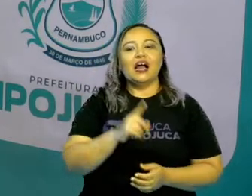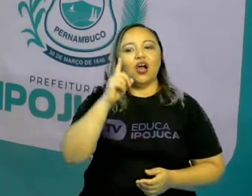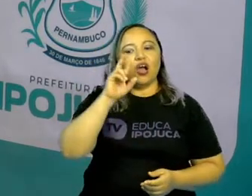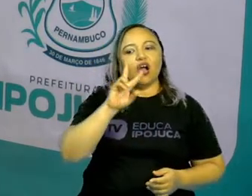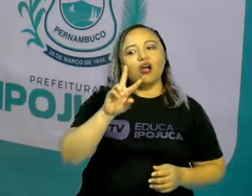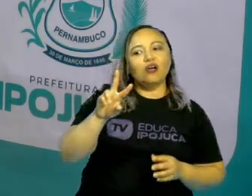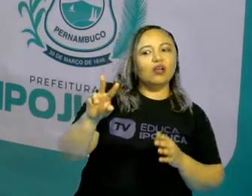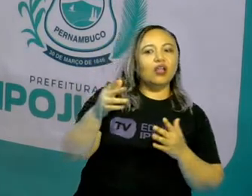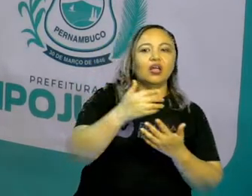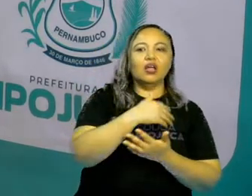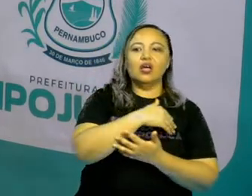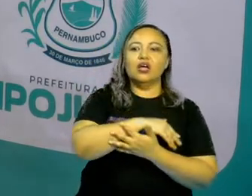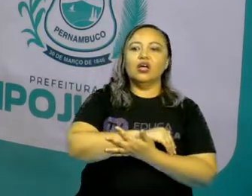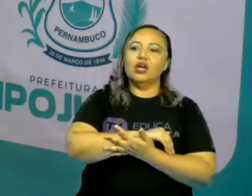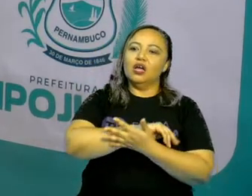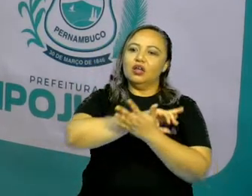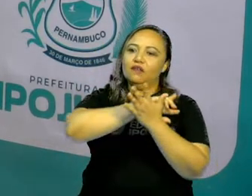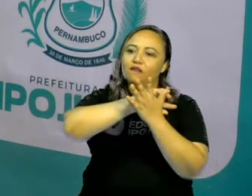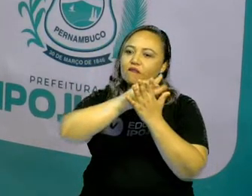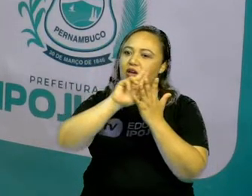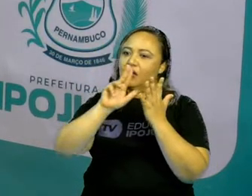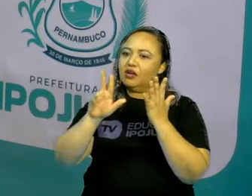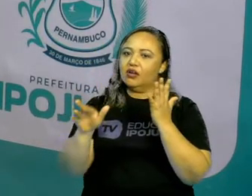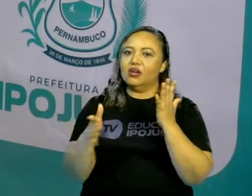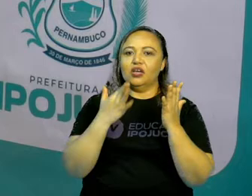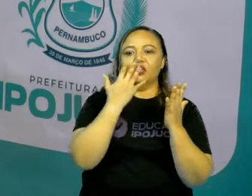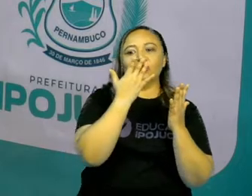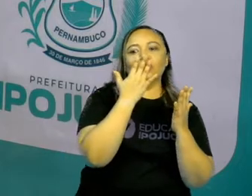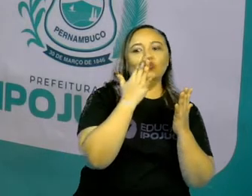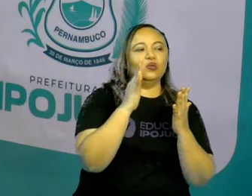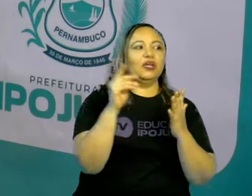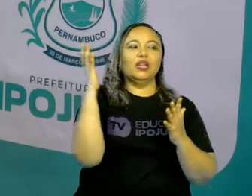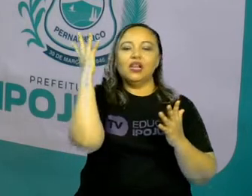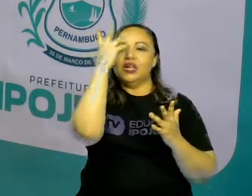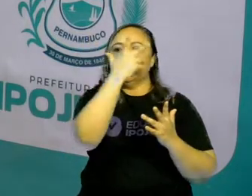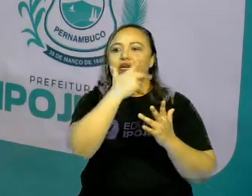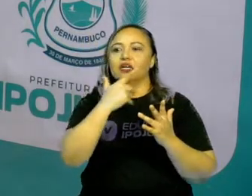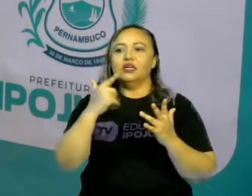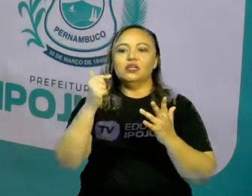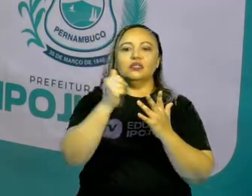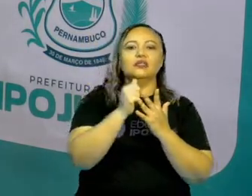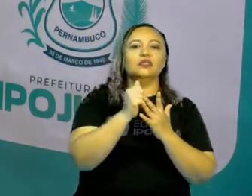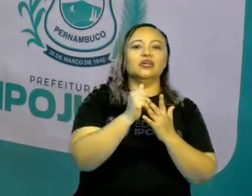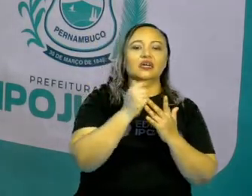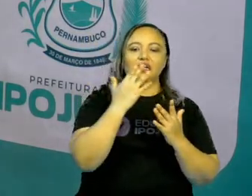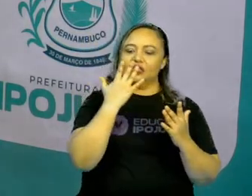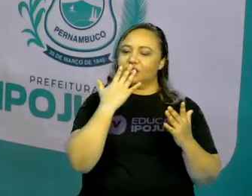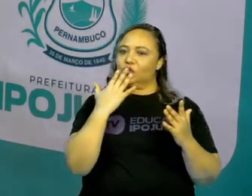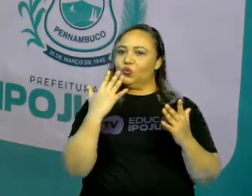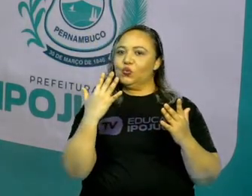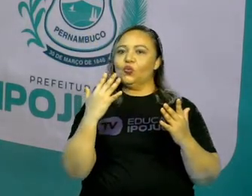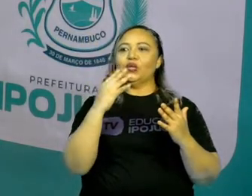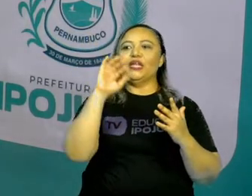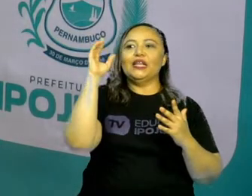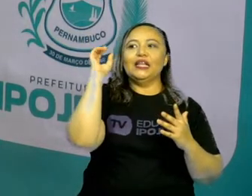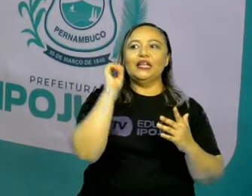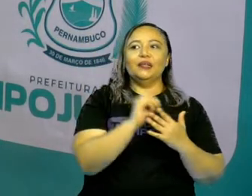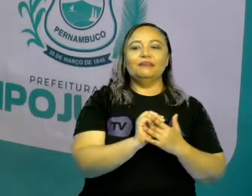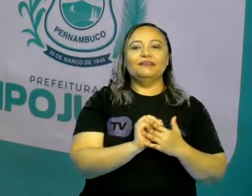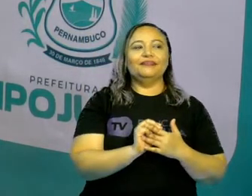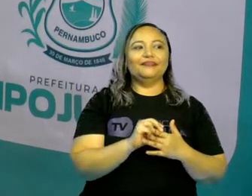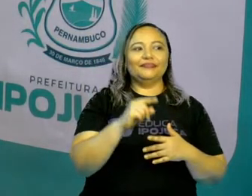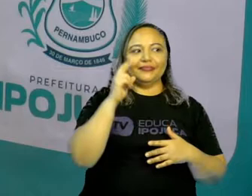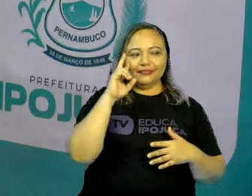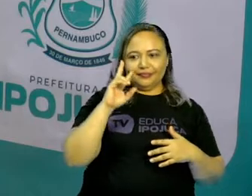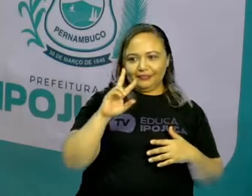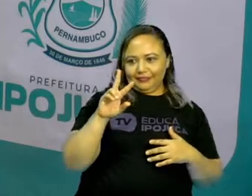Olha quantas cores existem. Não é isso? Como é lindo! As cores são belas e maravilhosas.